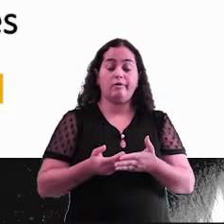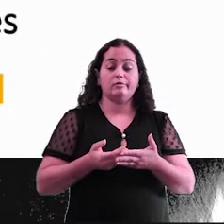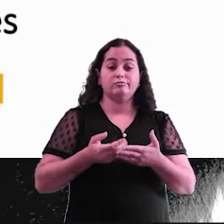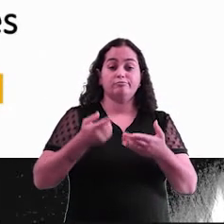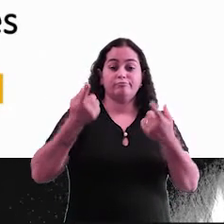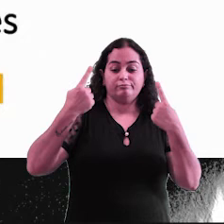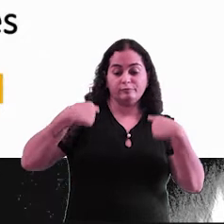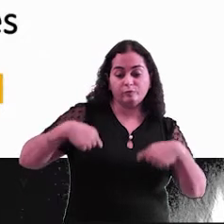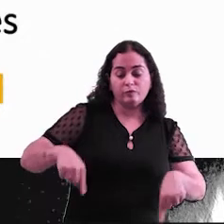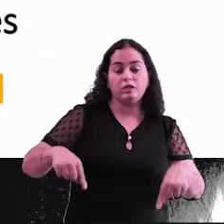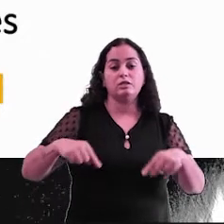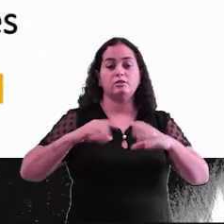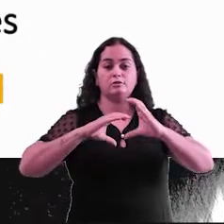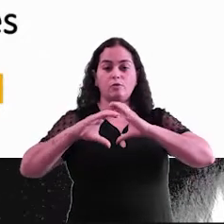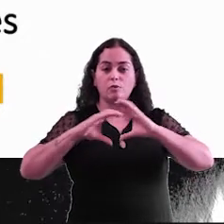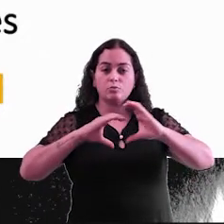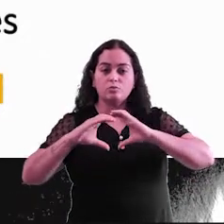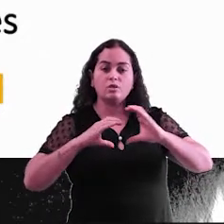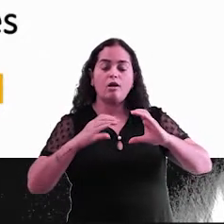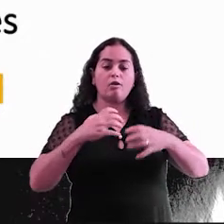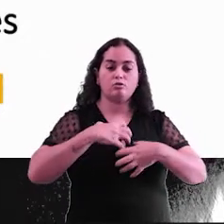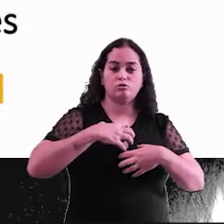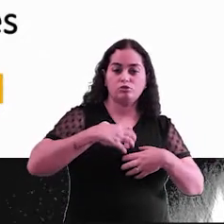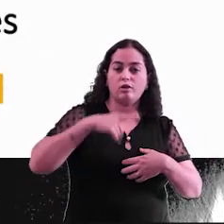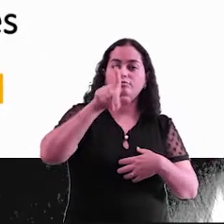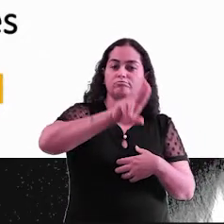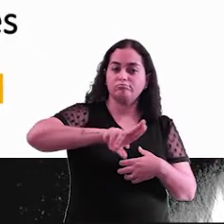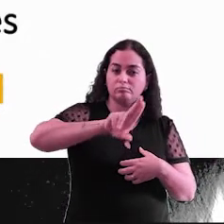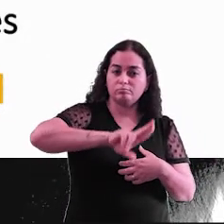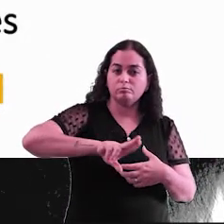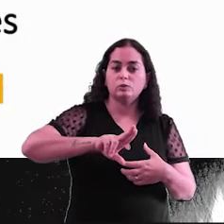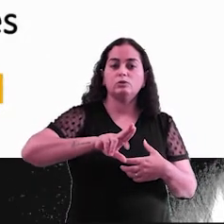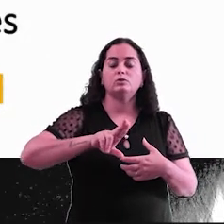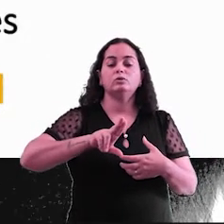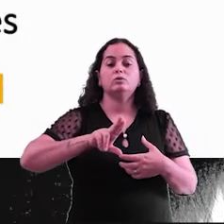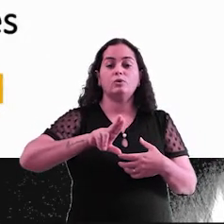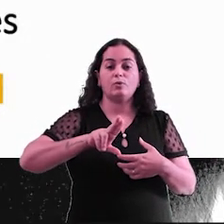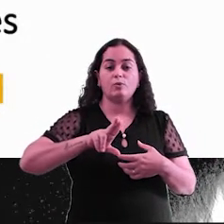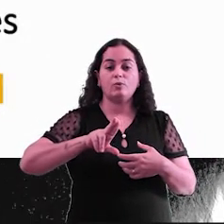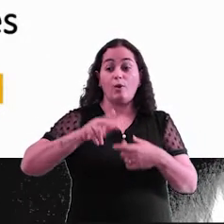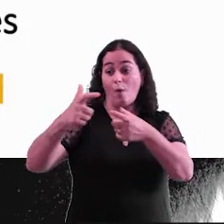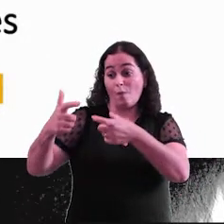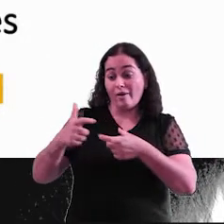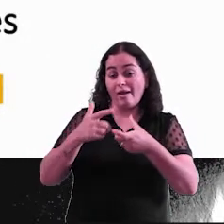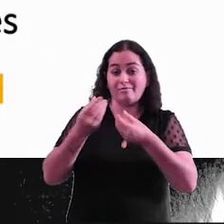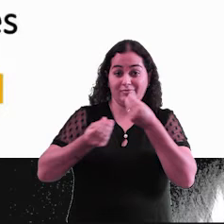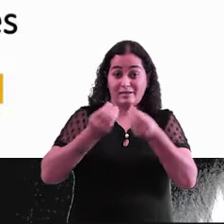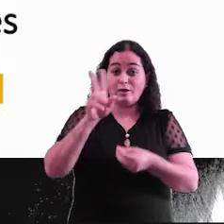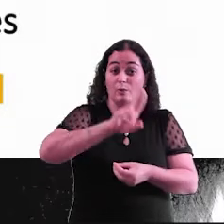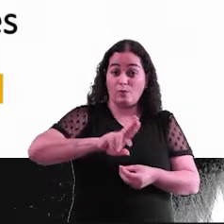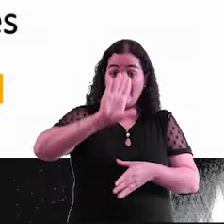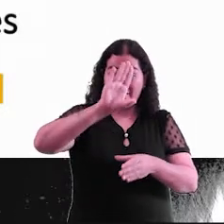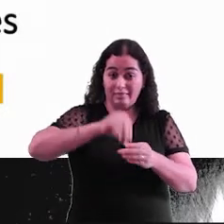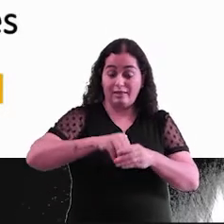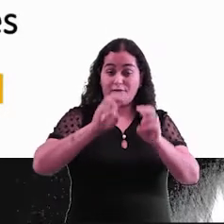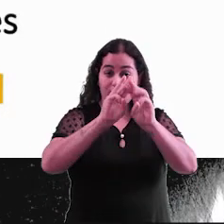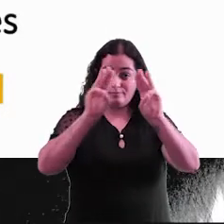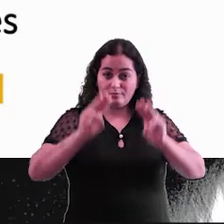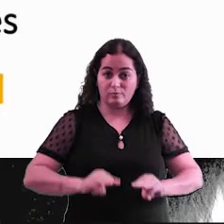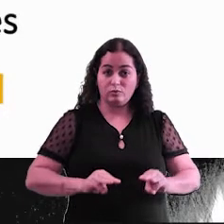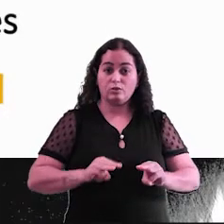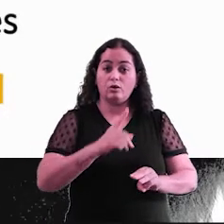nesses museus, e como que a gente pode atuar para melhorá-las, né, e para